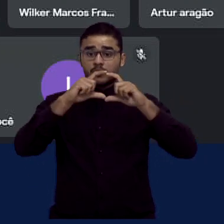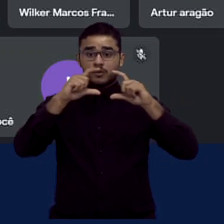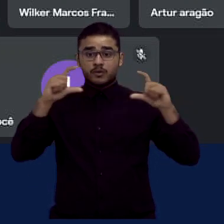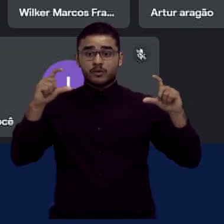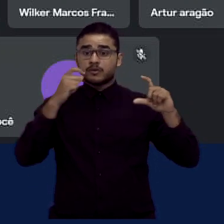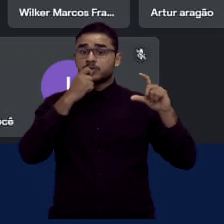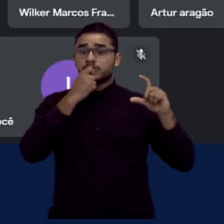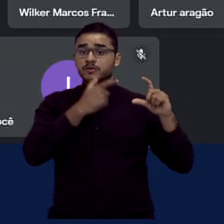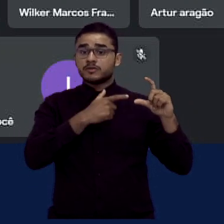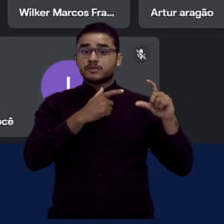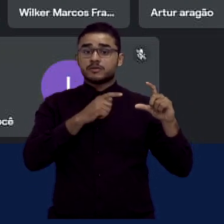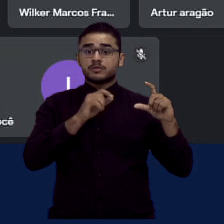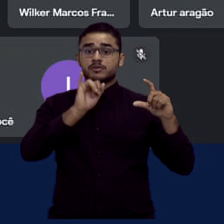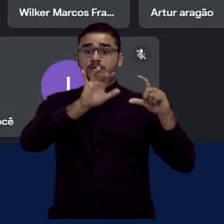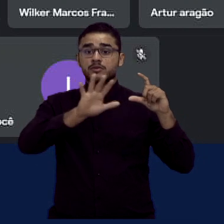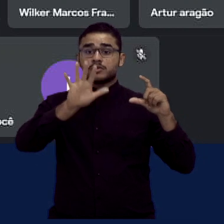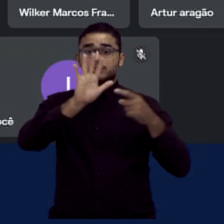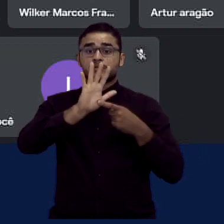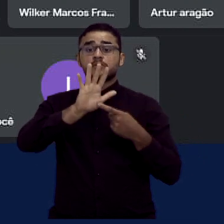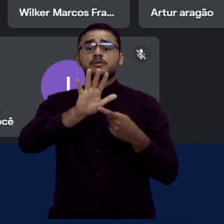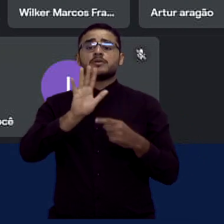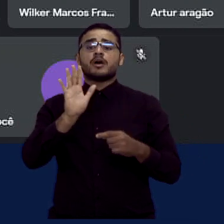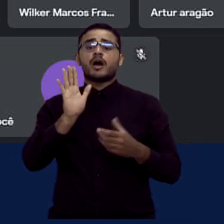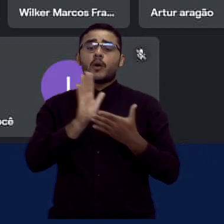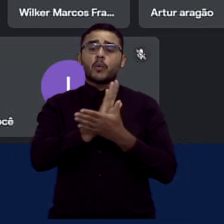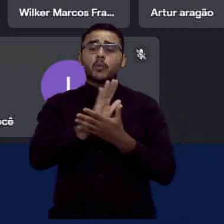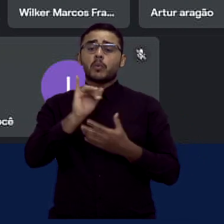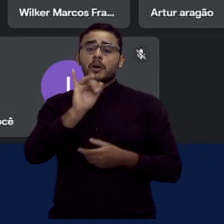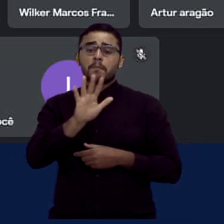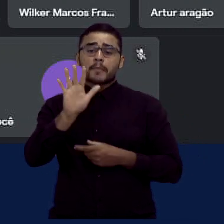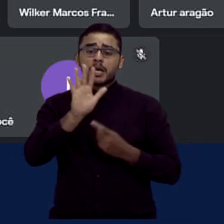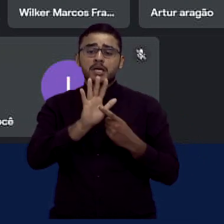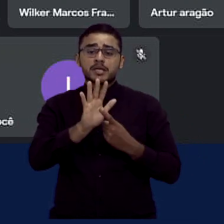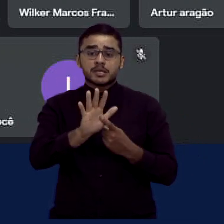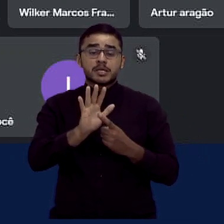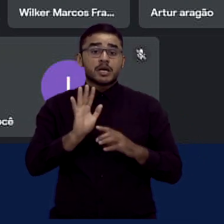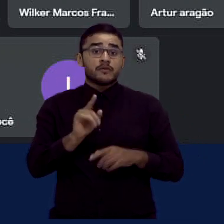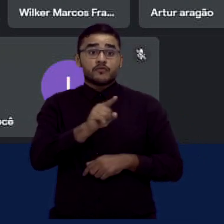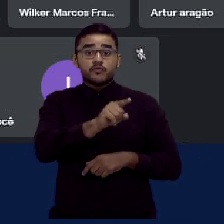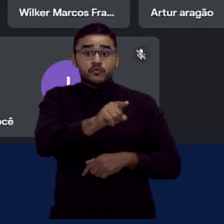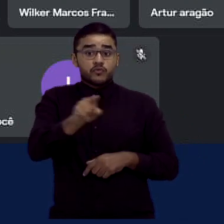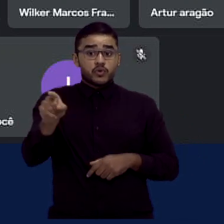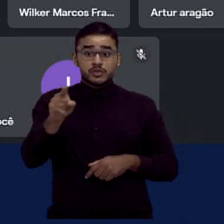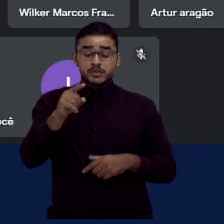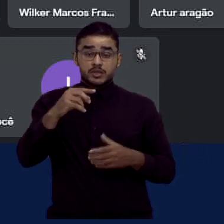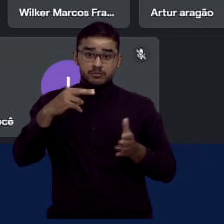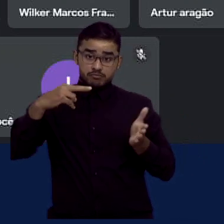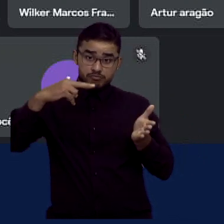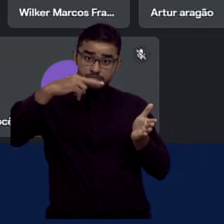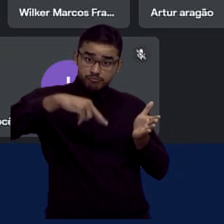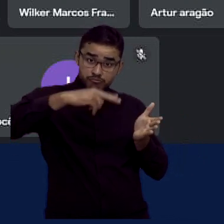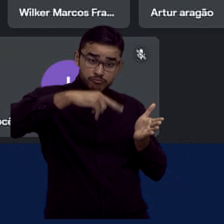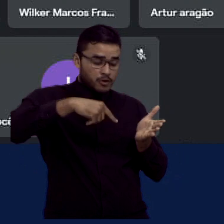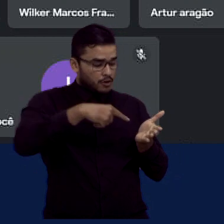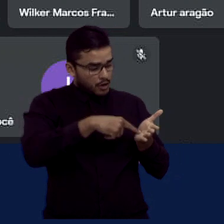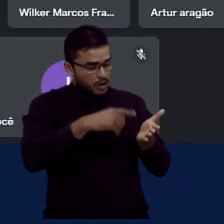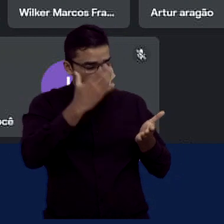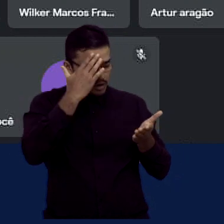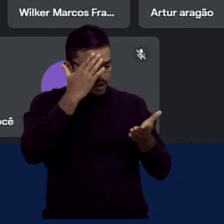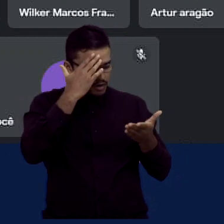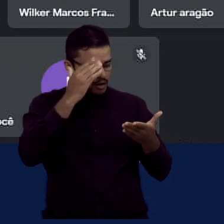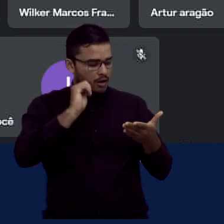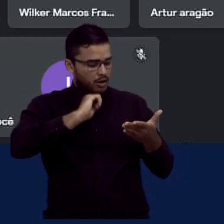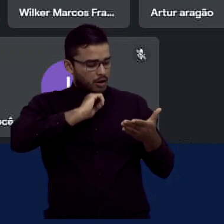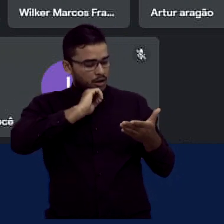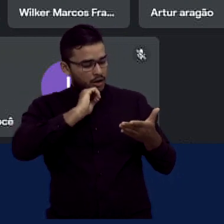você está sugerindo imagens. Você não está realmente dizendo algo. Quem vai completar é o